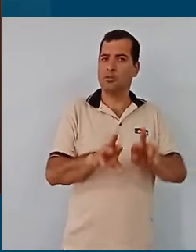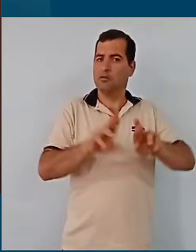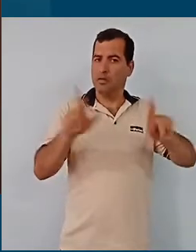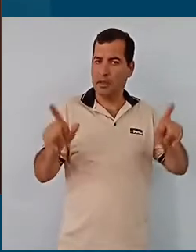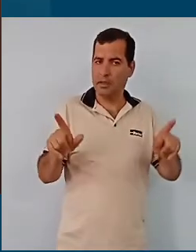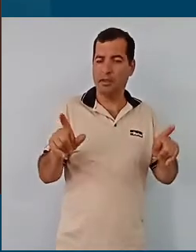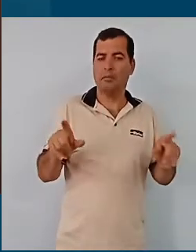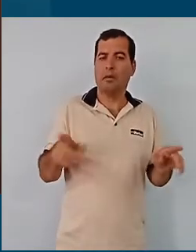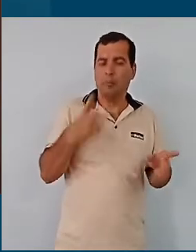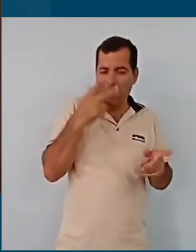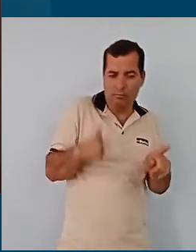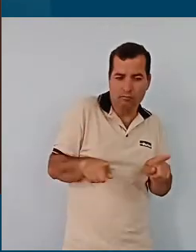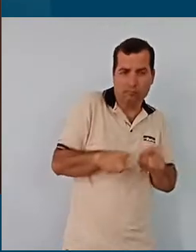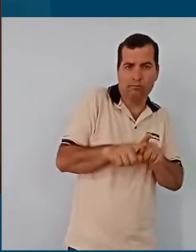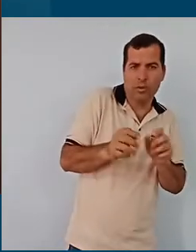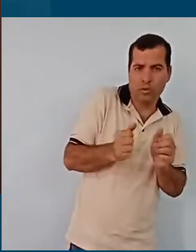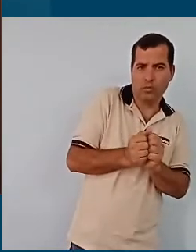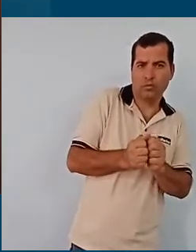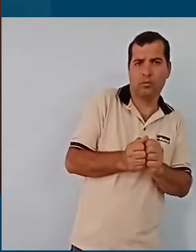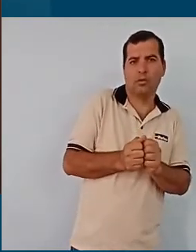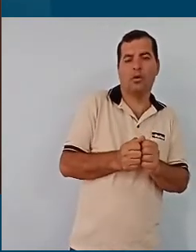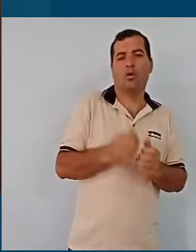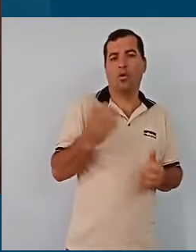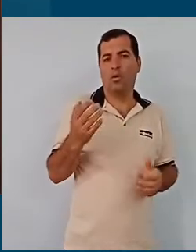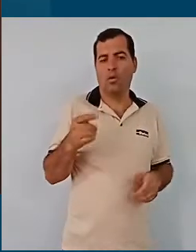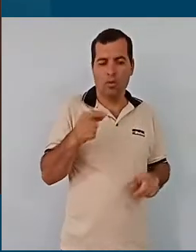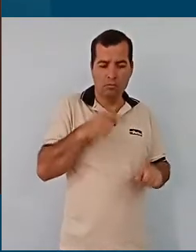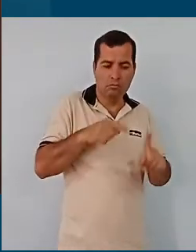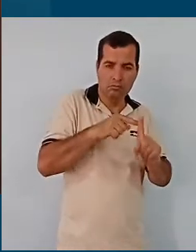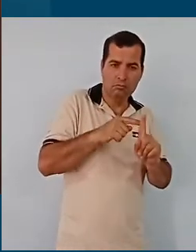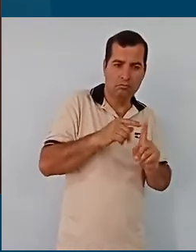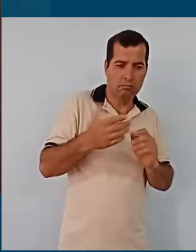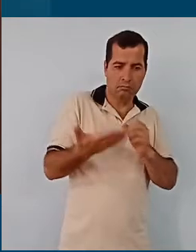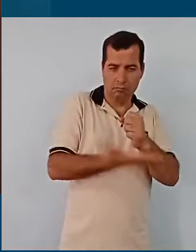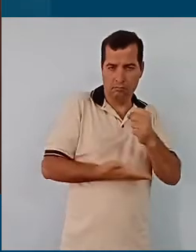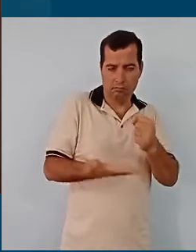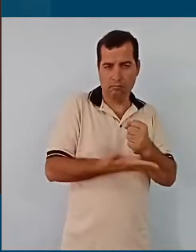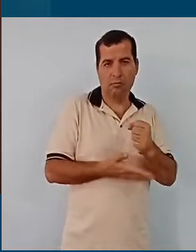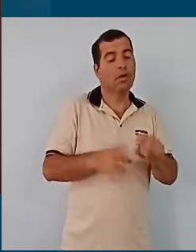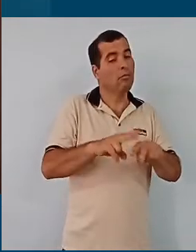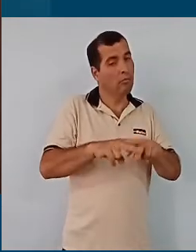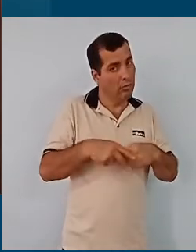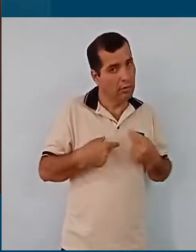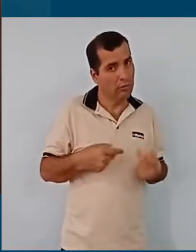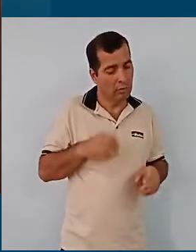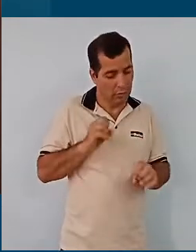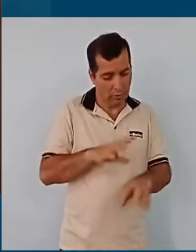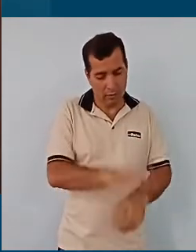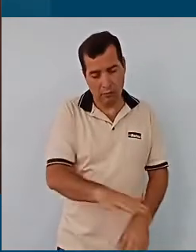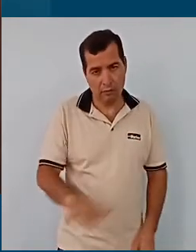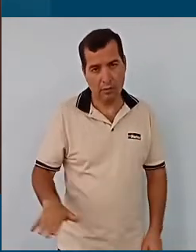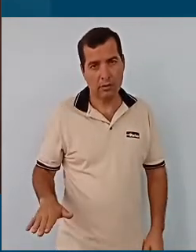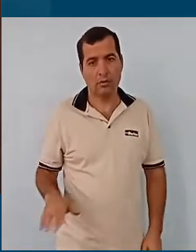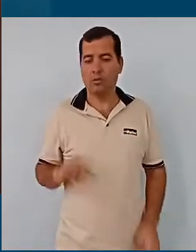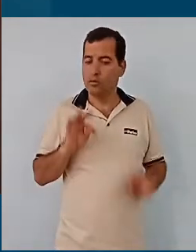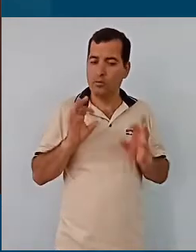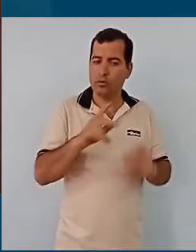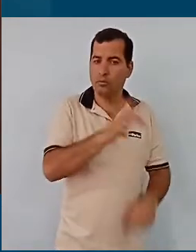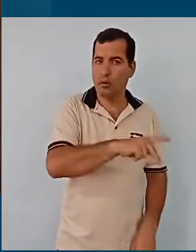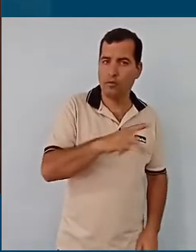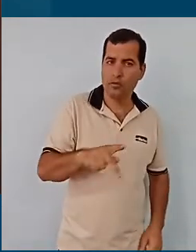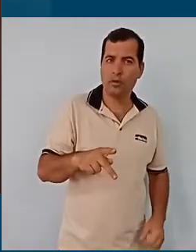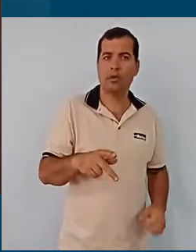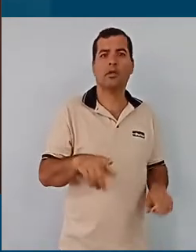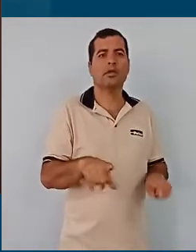nessa diretriz fundamental, né? Então, por isso, na educação infantil, os professores do ensino fundamental